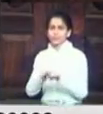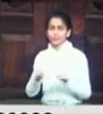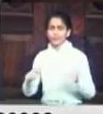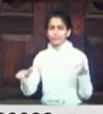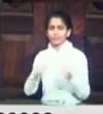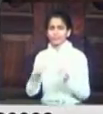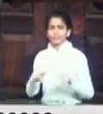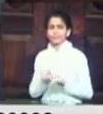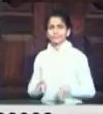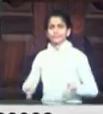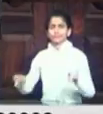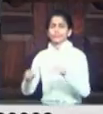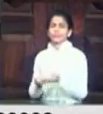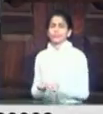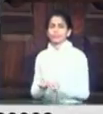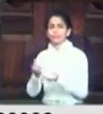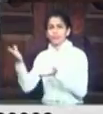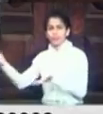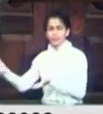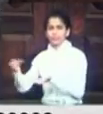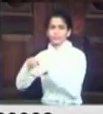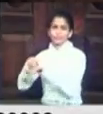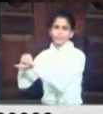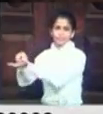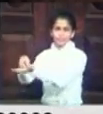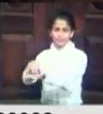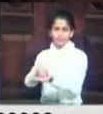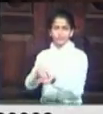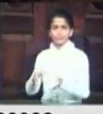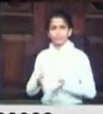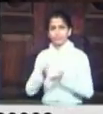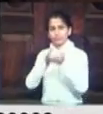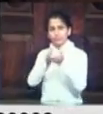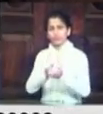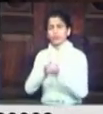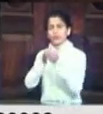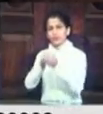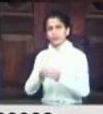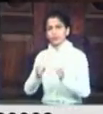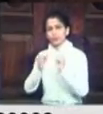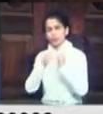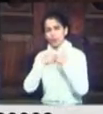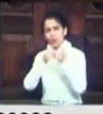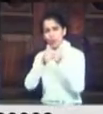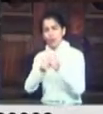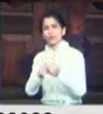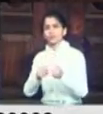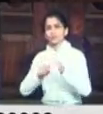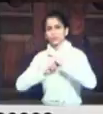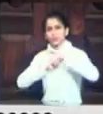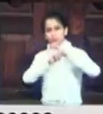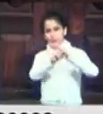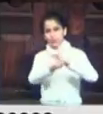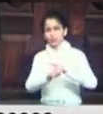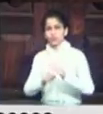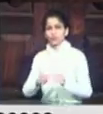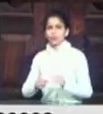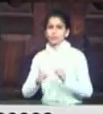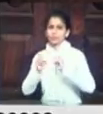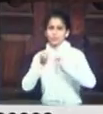prestado através da concessão. Barcas, ônibus, metrô, trem. Transporte